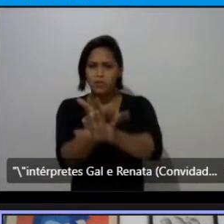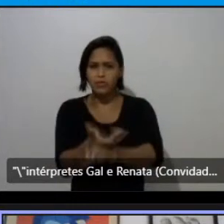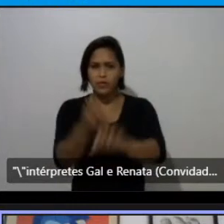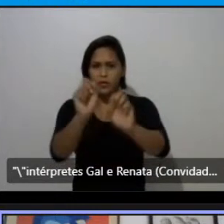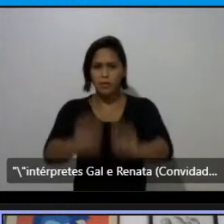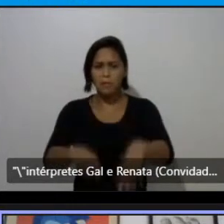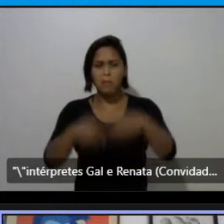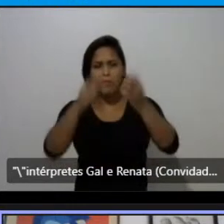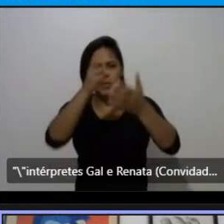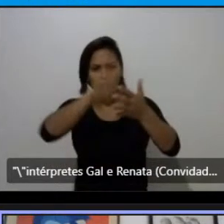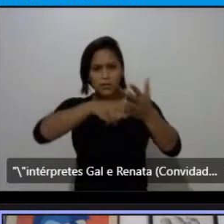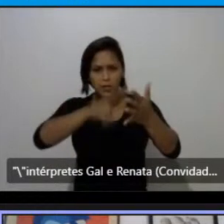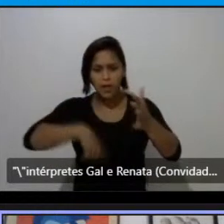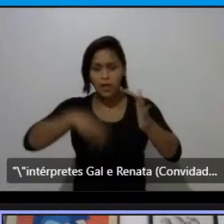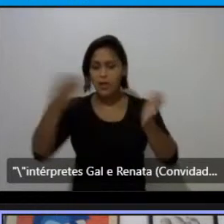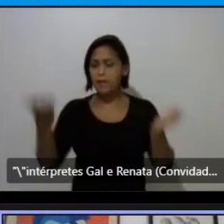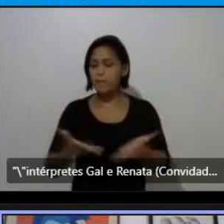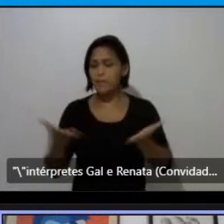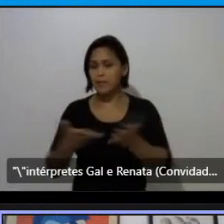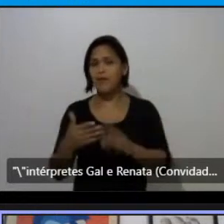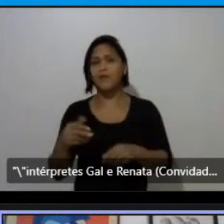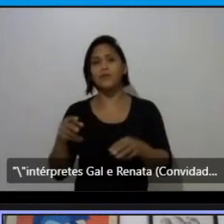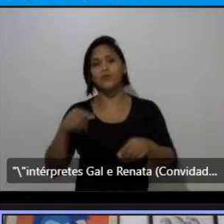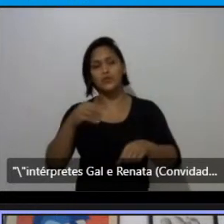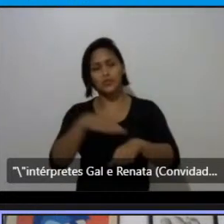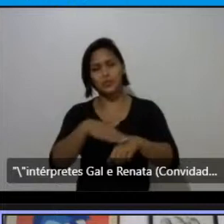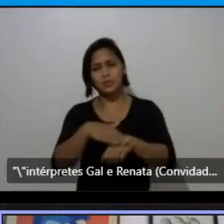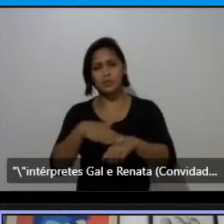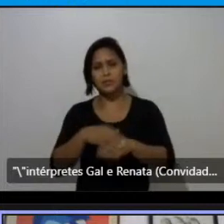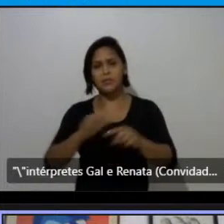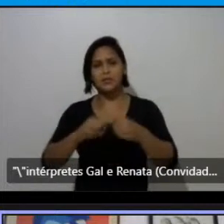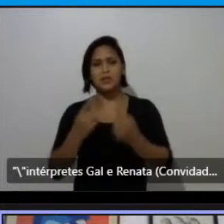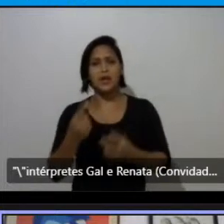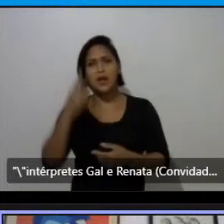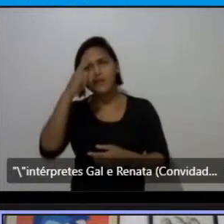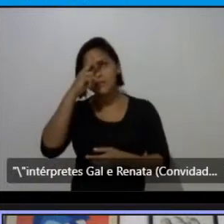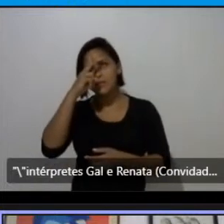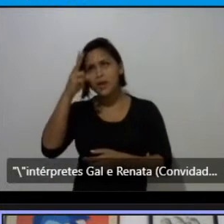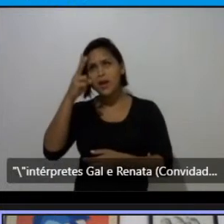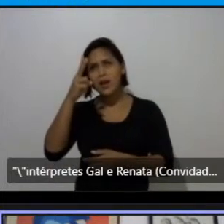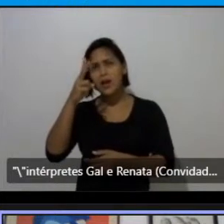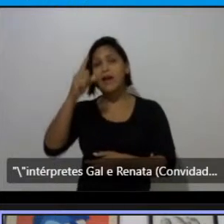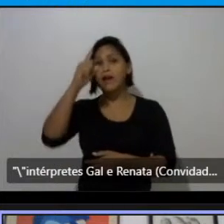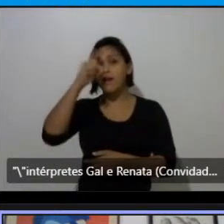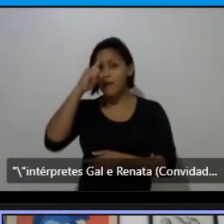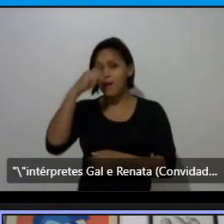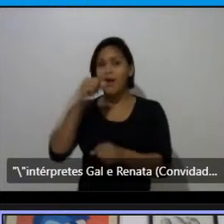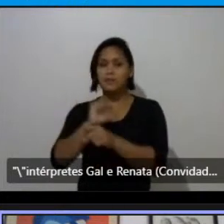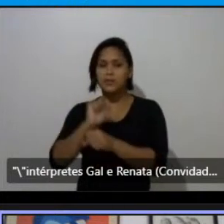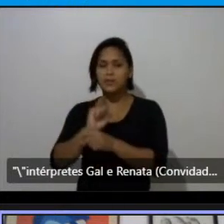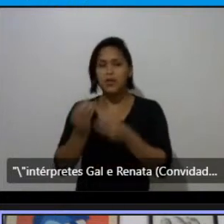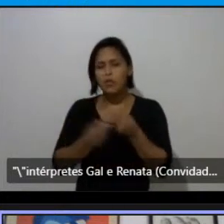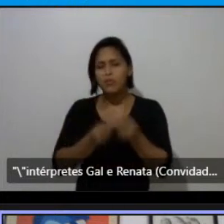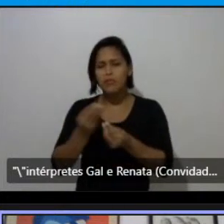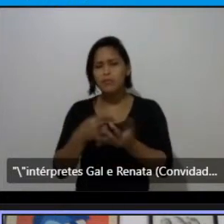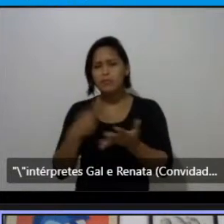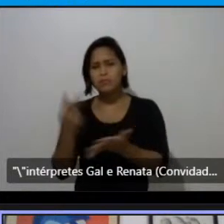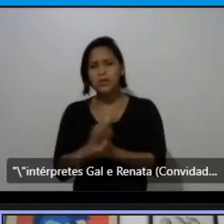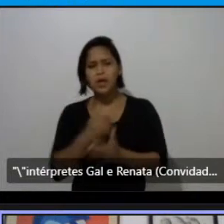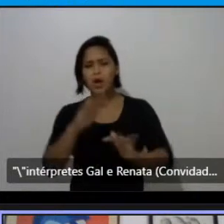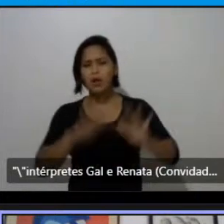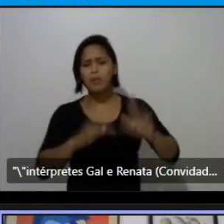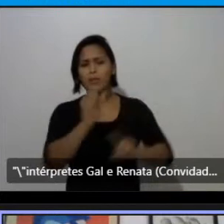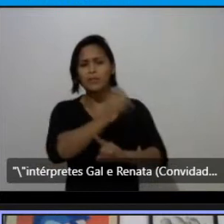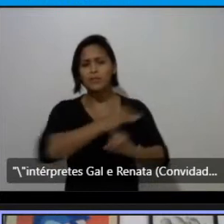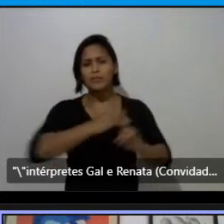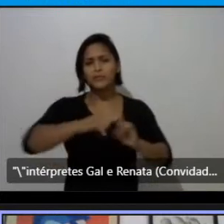poderia ler para esse debate de hoje, né? E aí me veio à memória, né, eu comecei a pensar, nossa, como que os movimentos